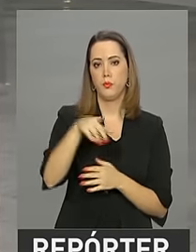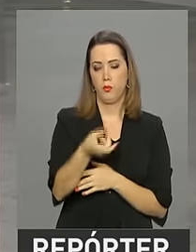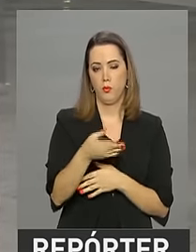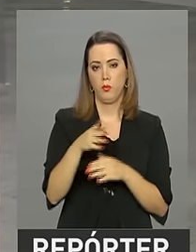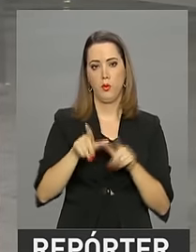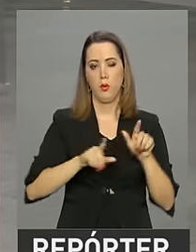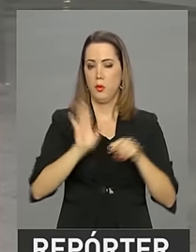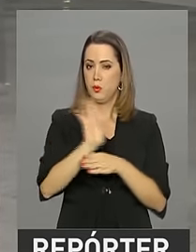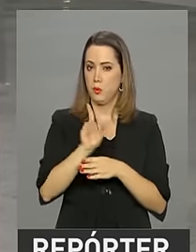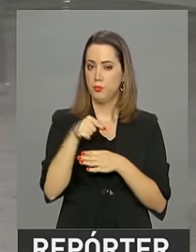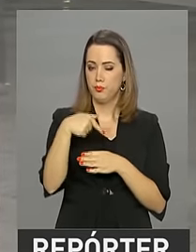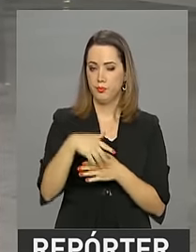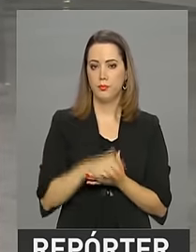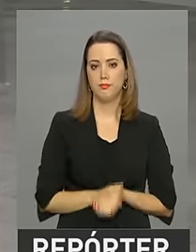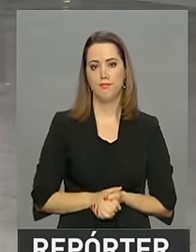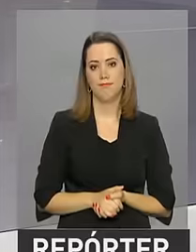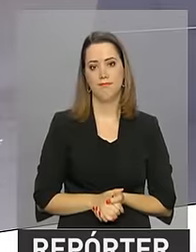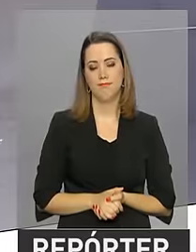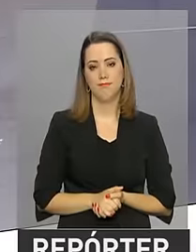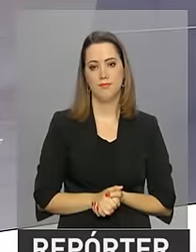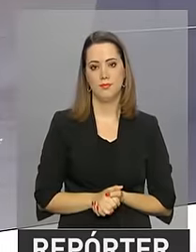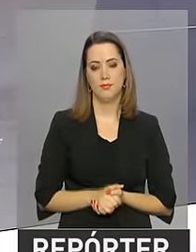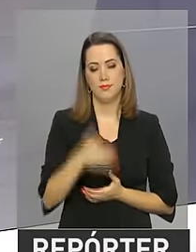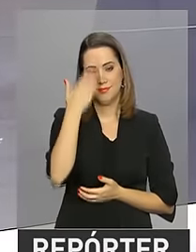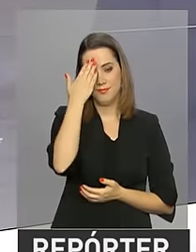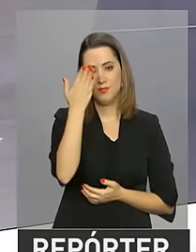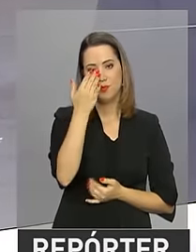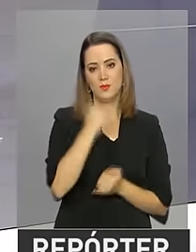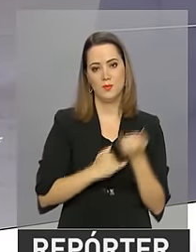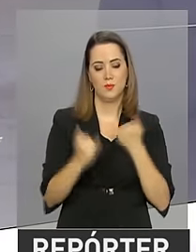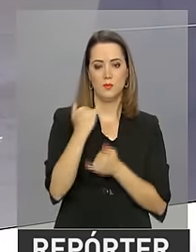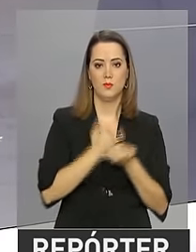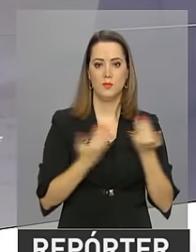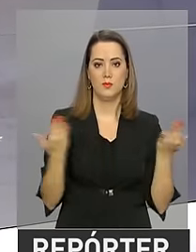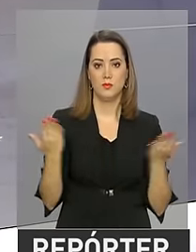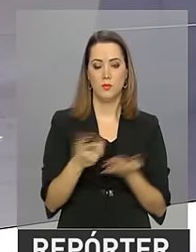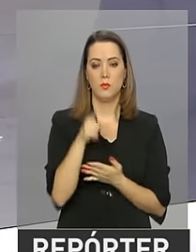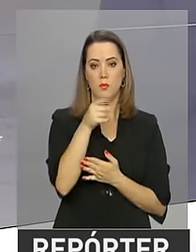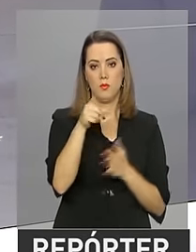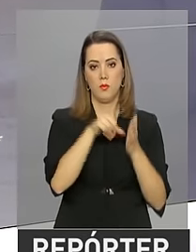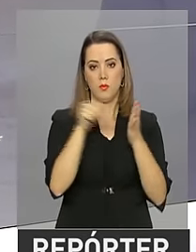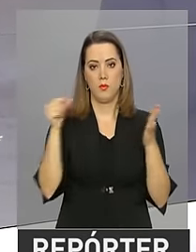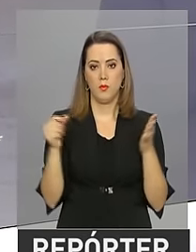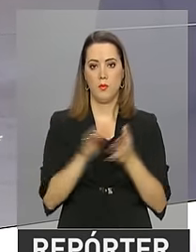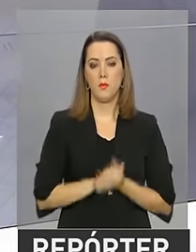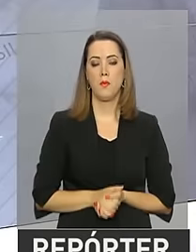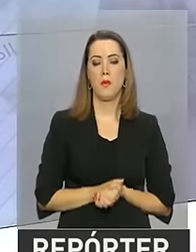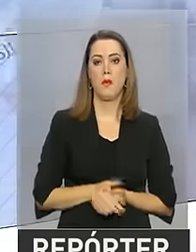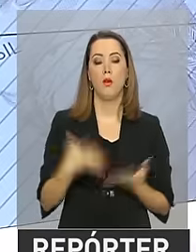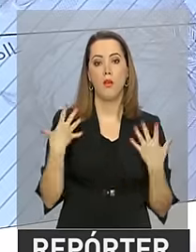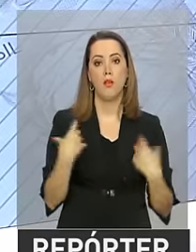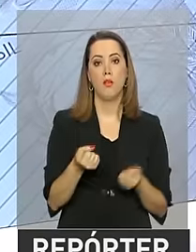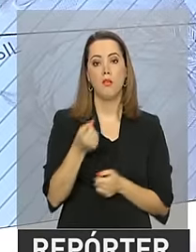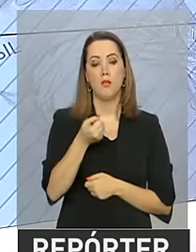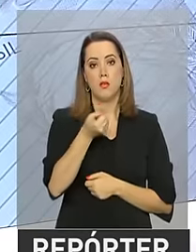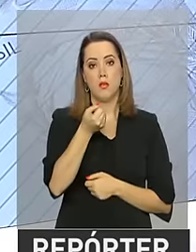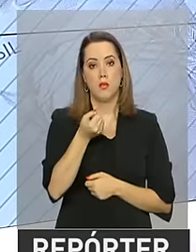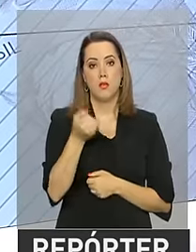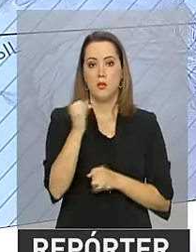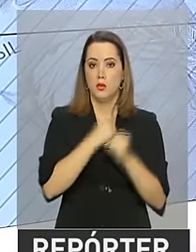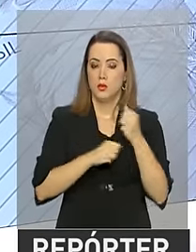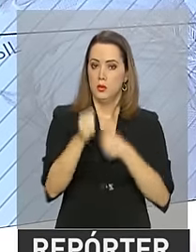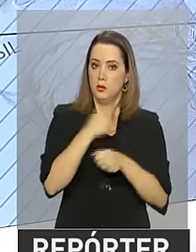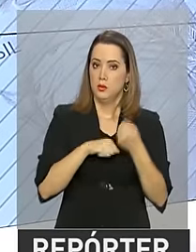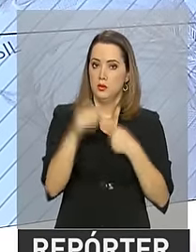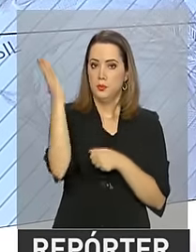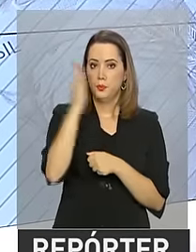NBR eu volto com você no estúdio Leandro obrigado Paulo pelas suas informações aí do Palácio do Planalto vamos falar da economia brasileira agora que